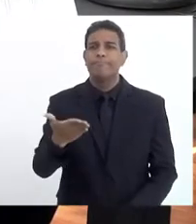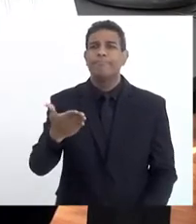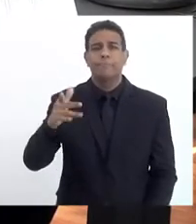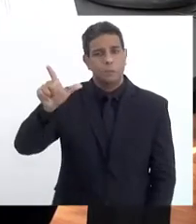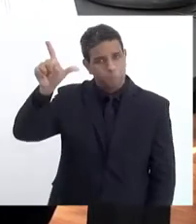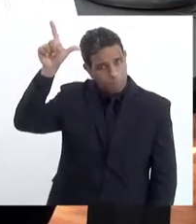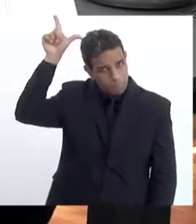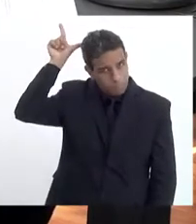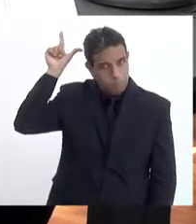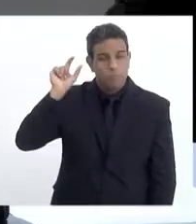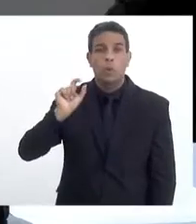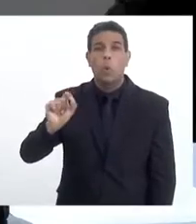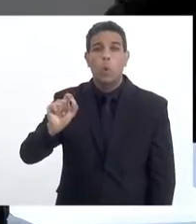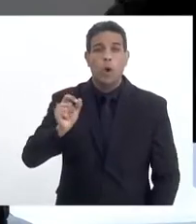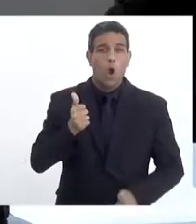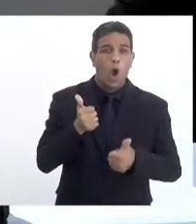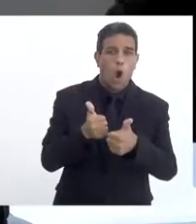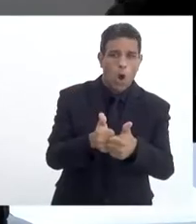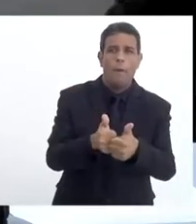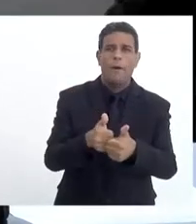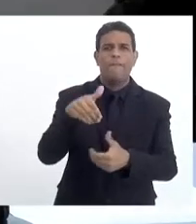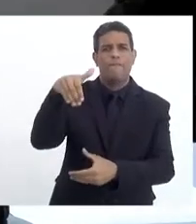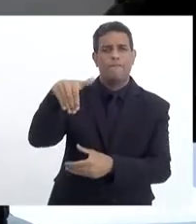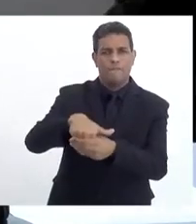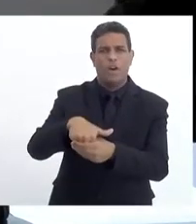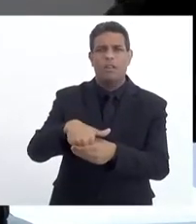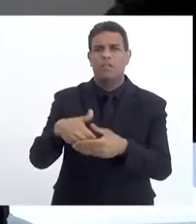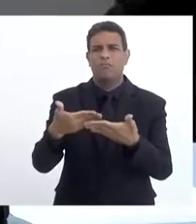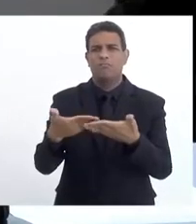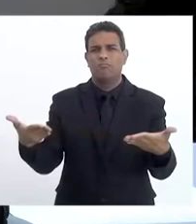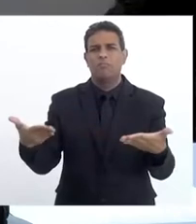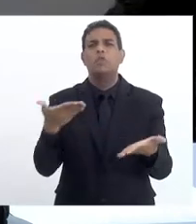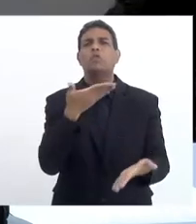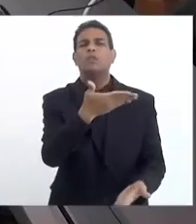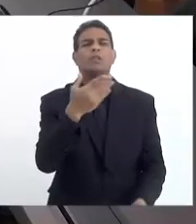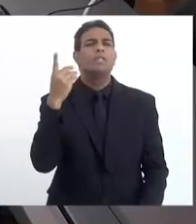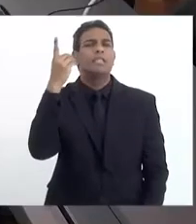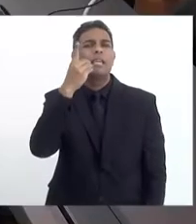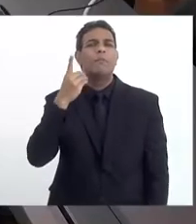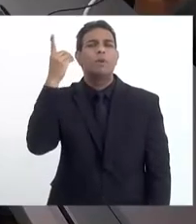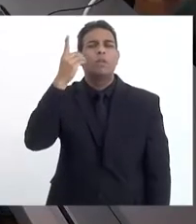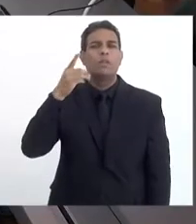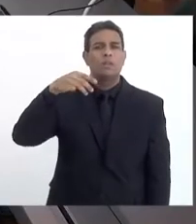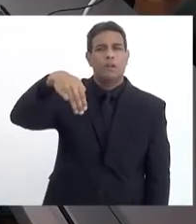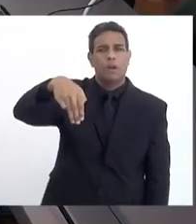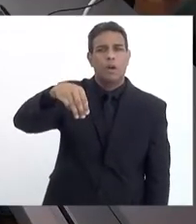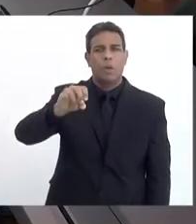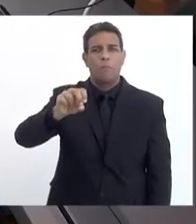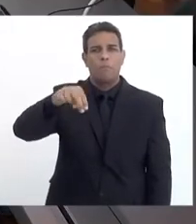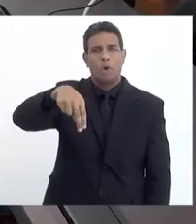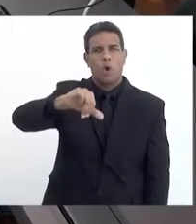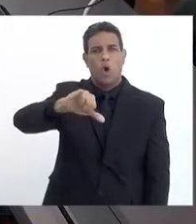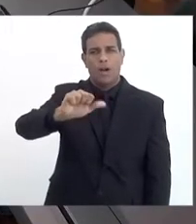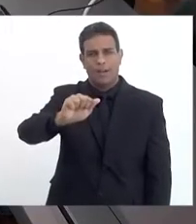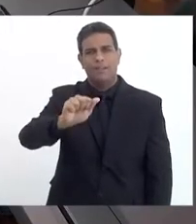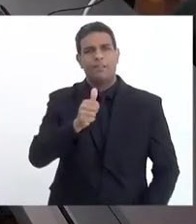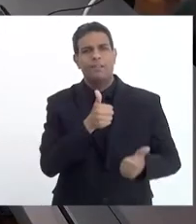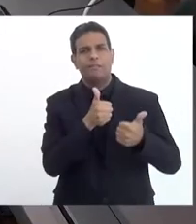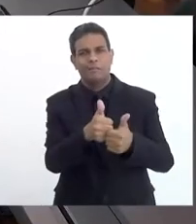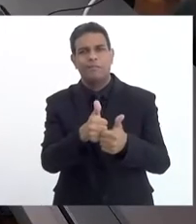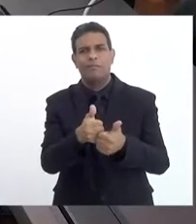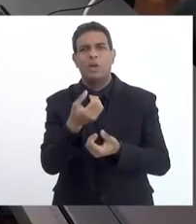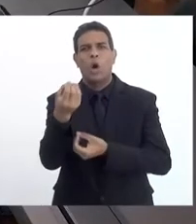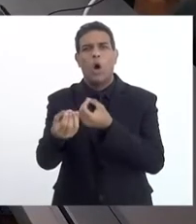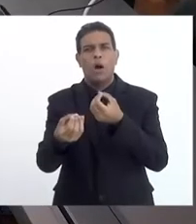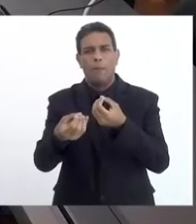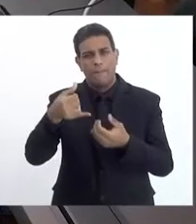voto? Acompanha, presidente? Acompanha. Deputado, então, Mônica? Acompanha também, acompanha. Presidente. Então, voto pela